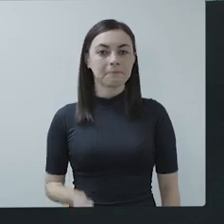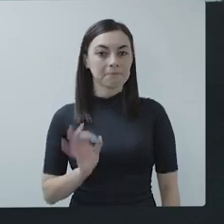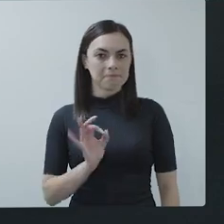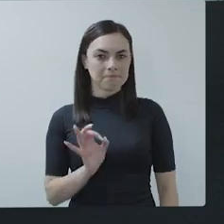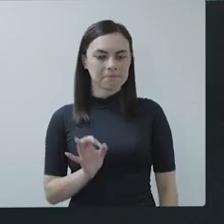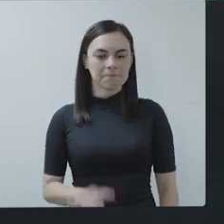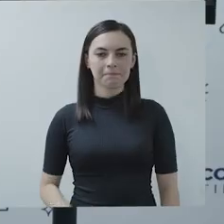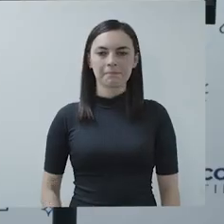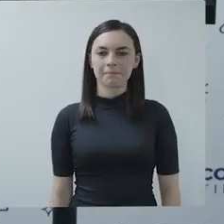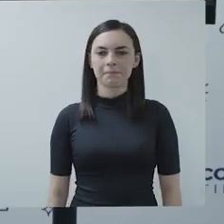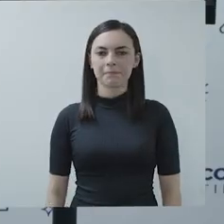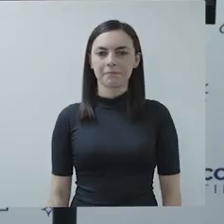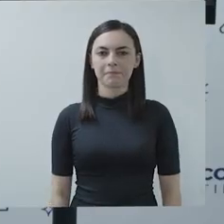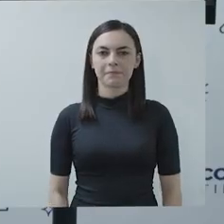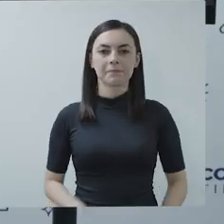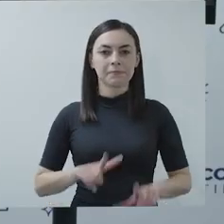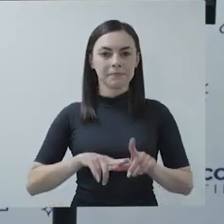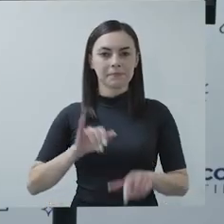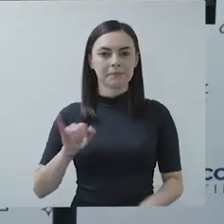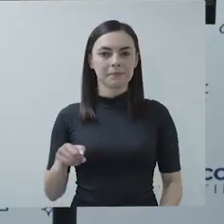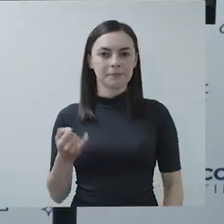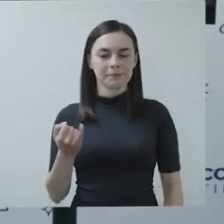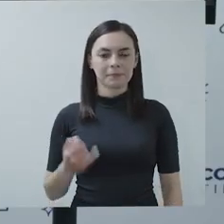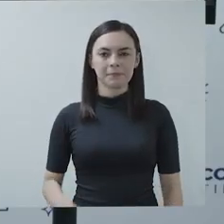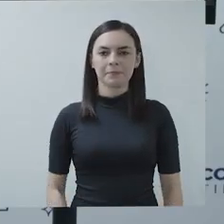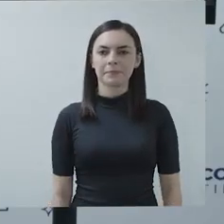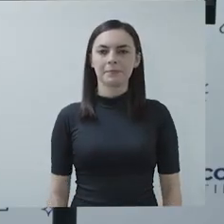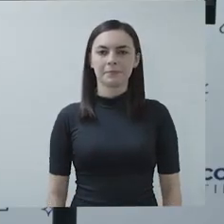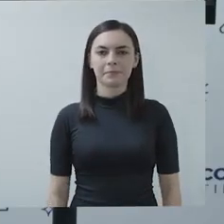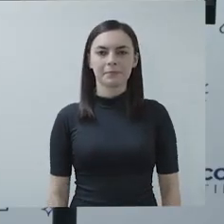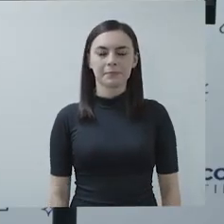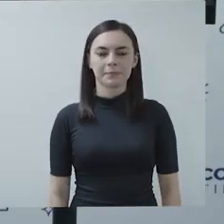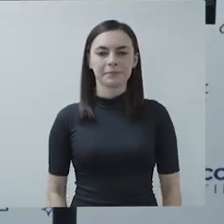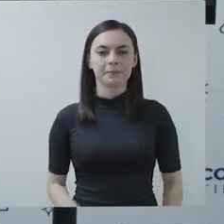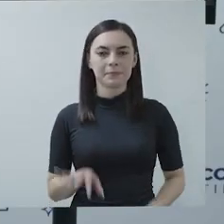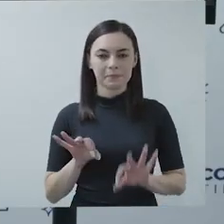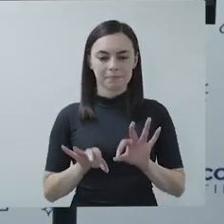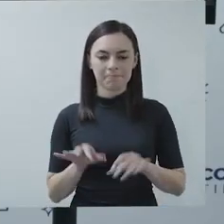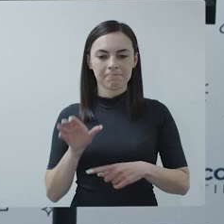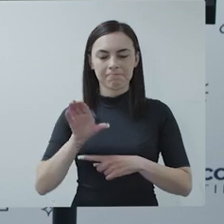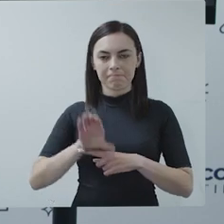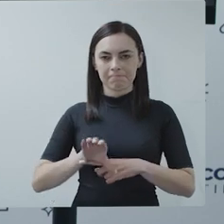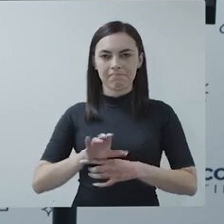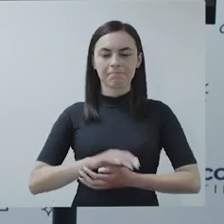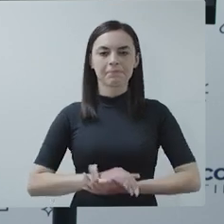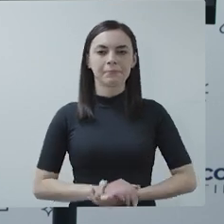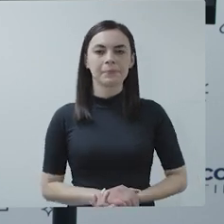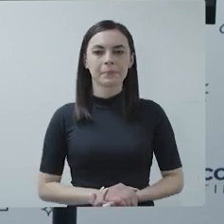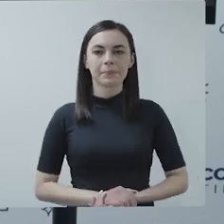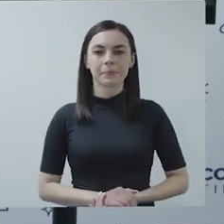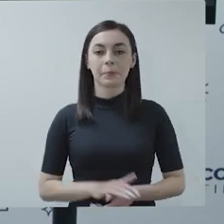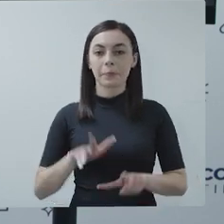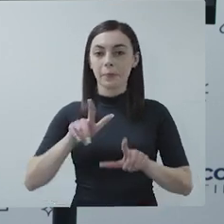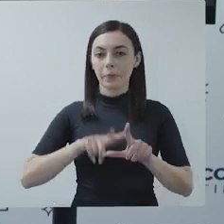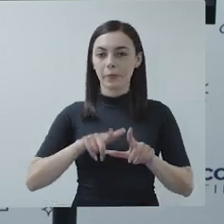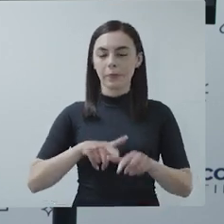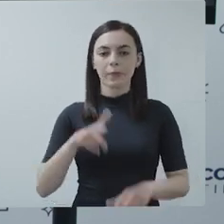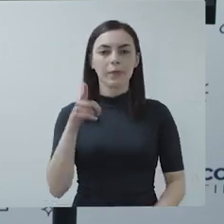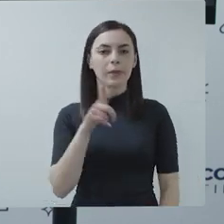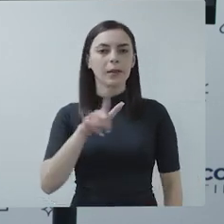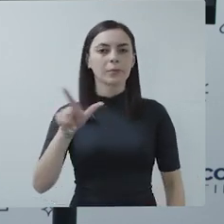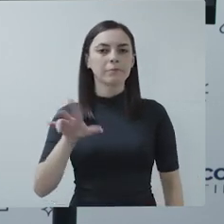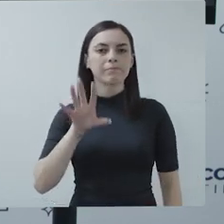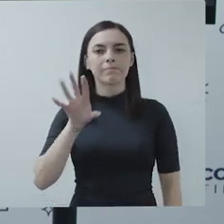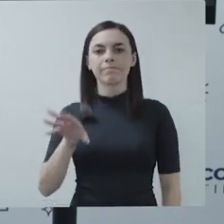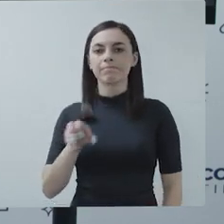Certo? Letra J. Vamos pôr aqui. A próxima letra que vocês